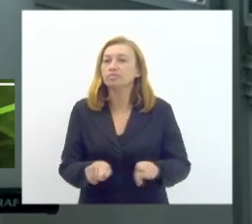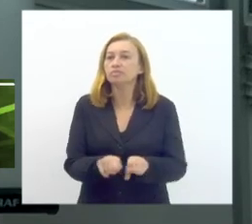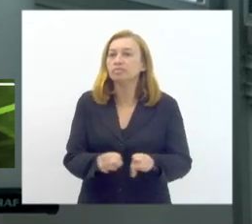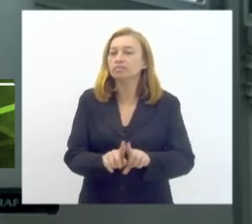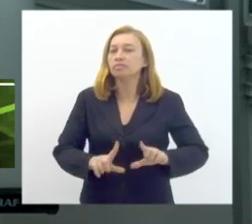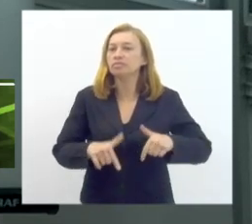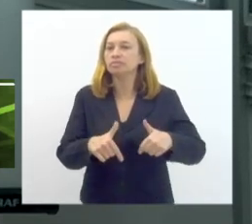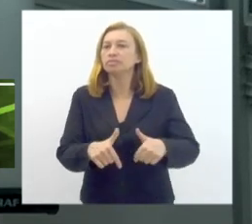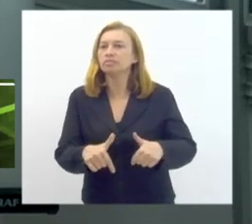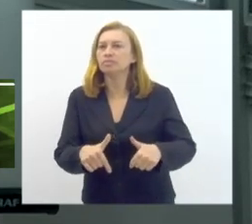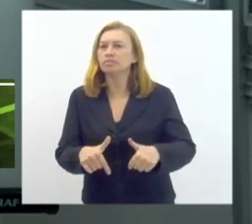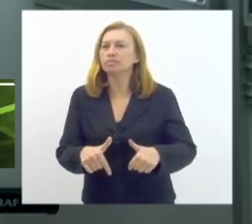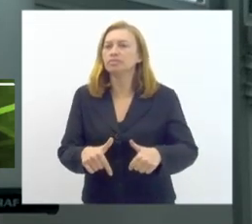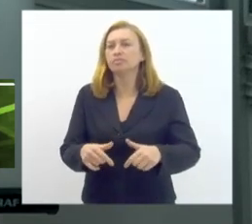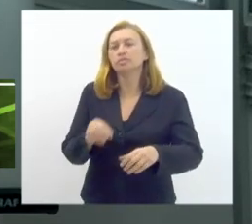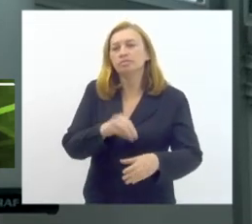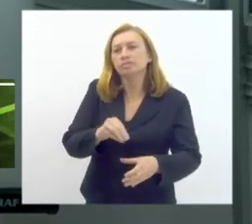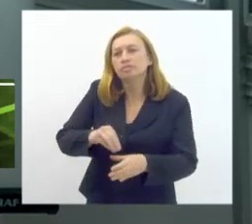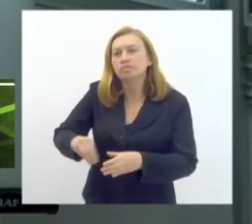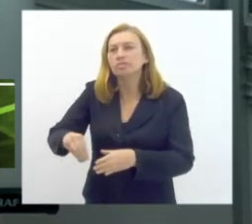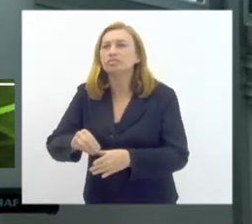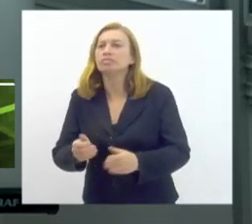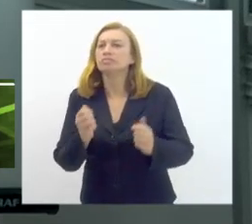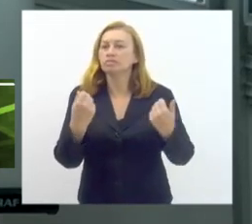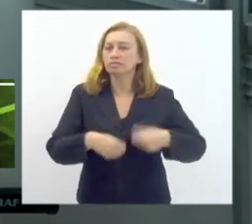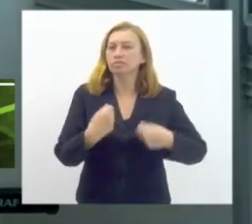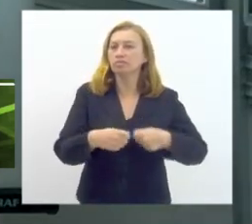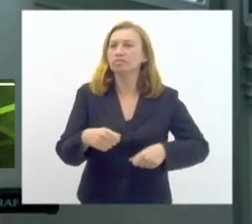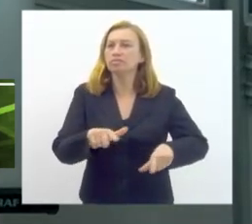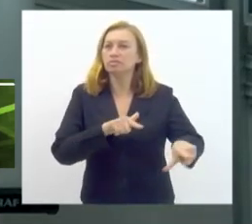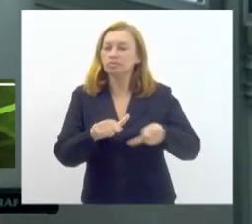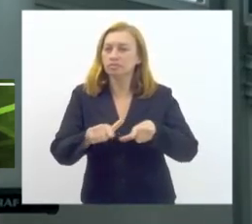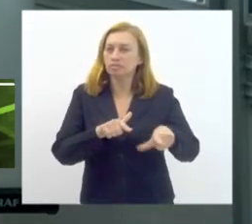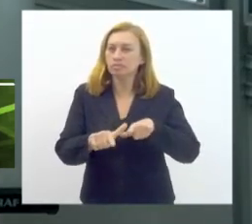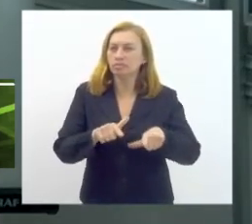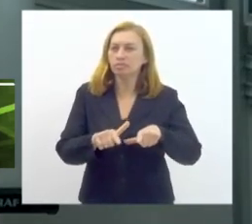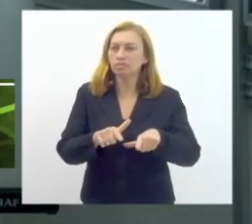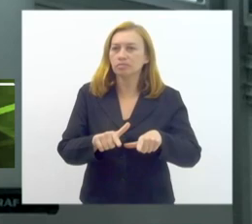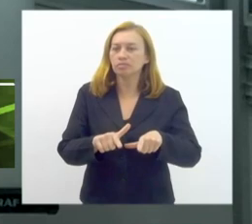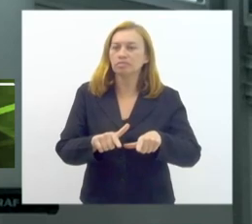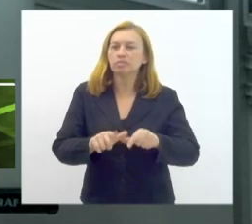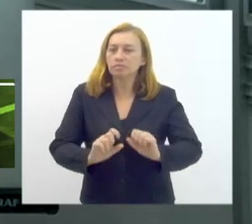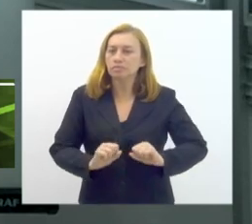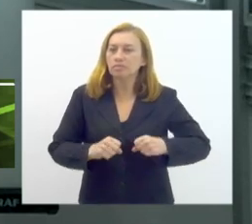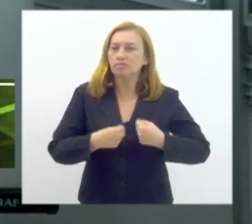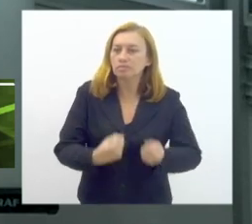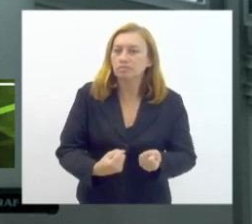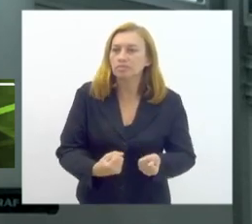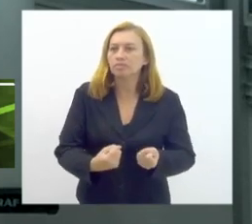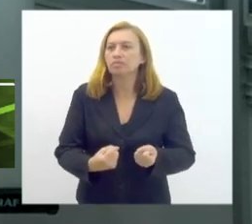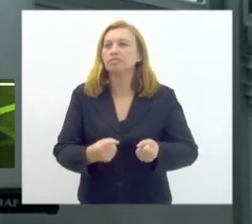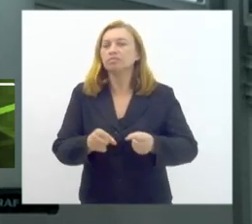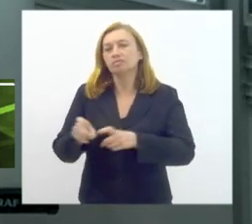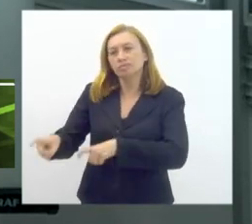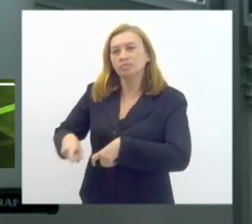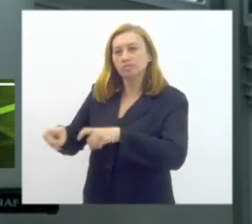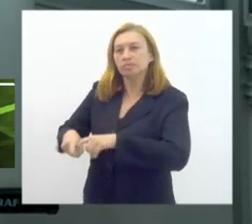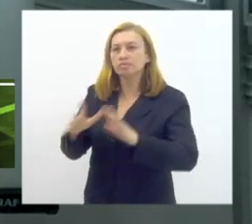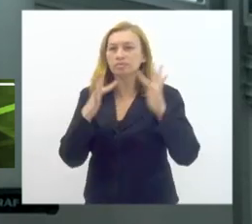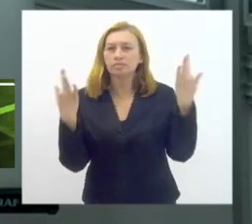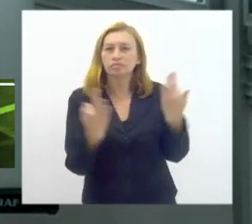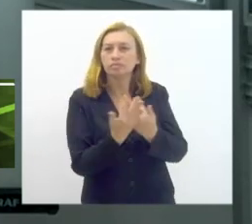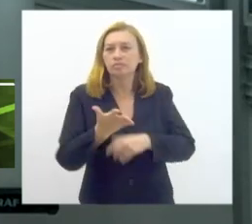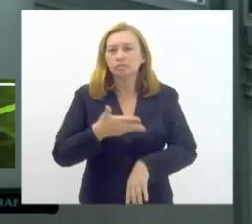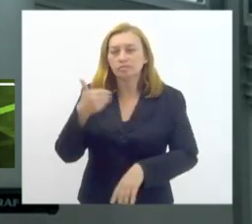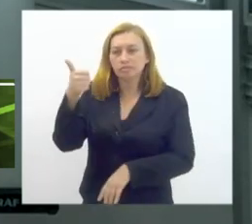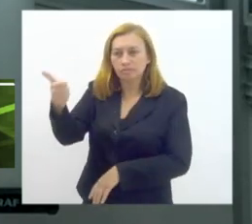nas propriedades dos agricultores que precisem destes serviços. Este programa vai fortalecer a agricultura familiar através de melhorias